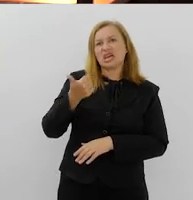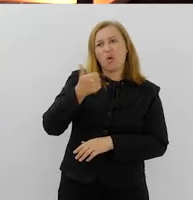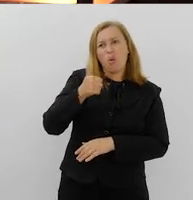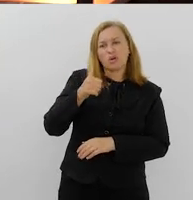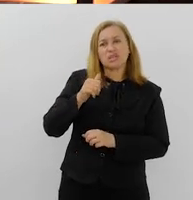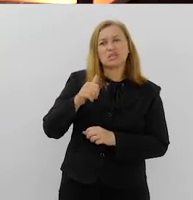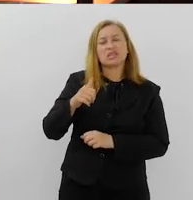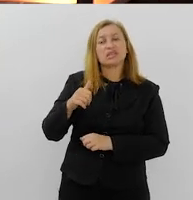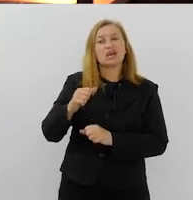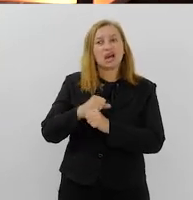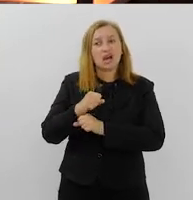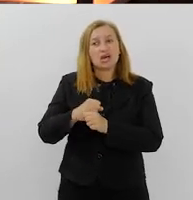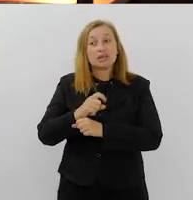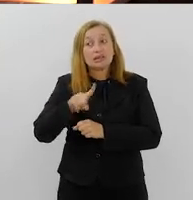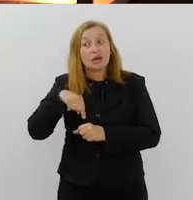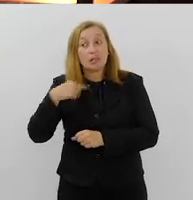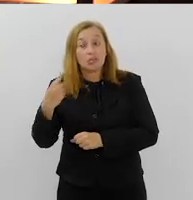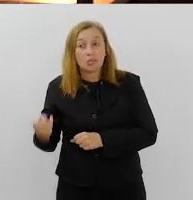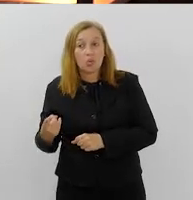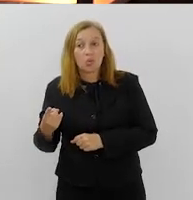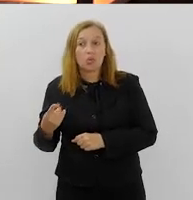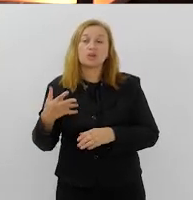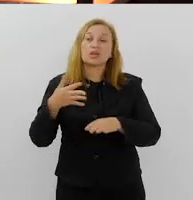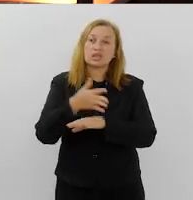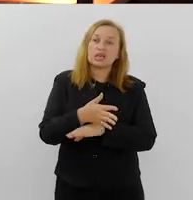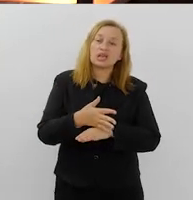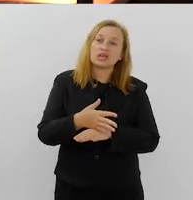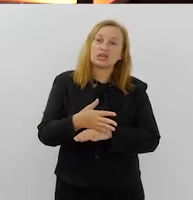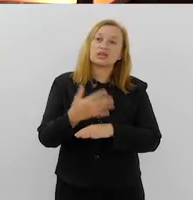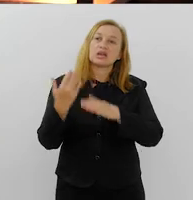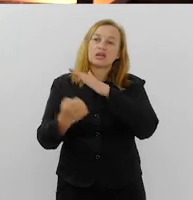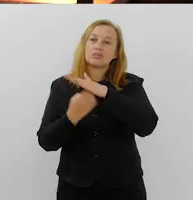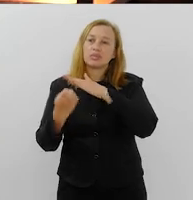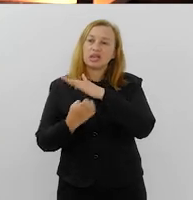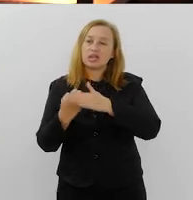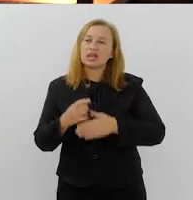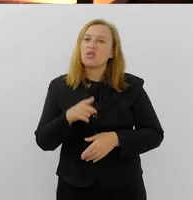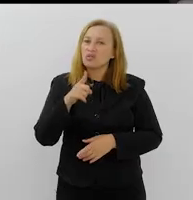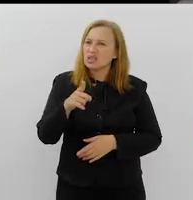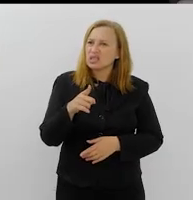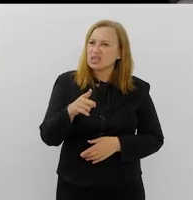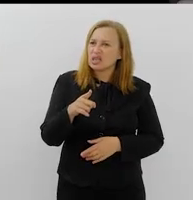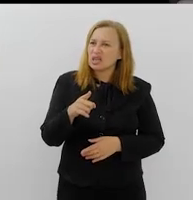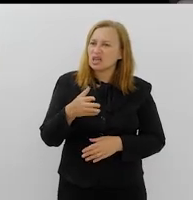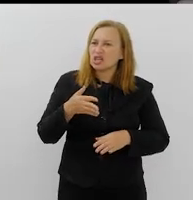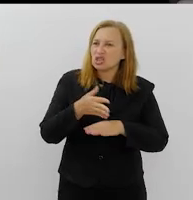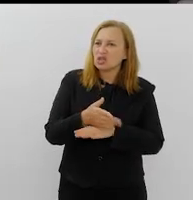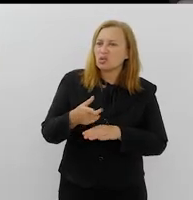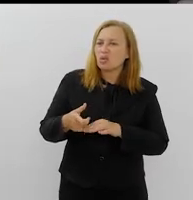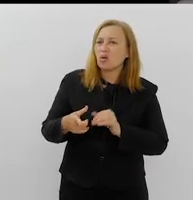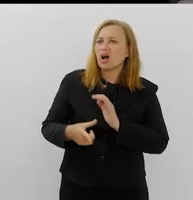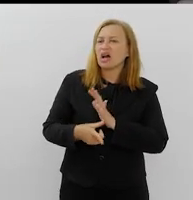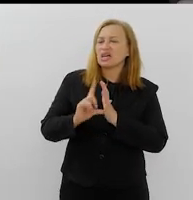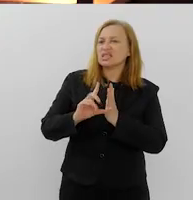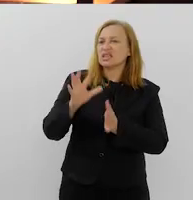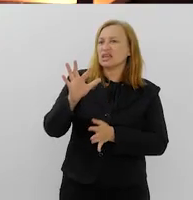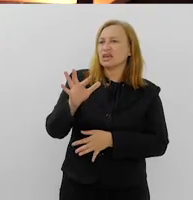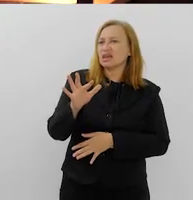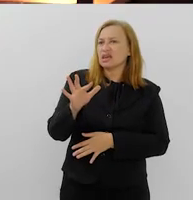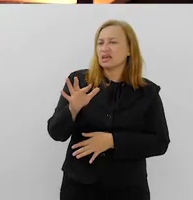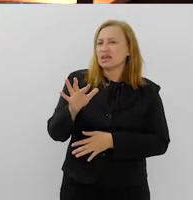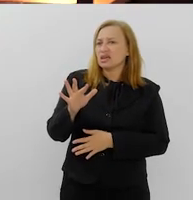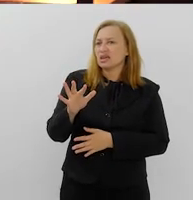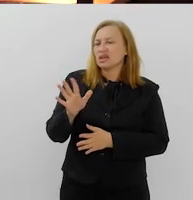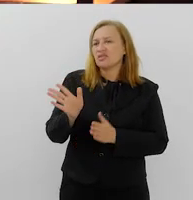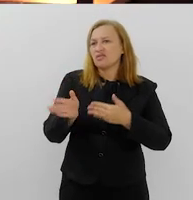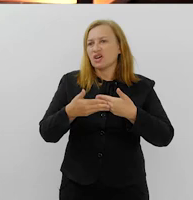anos na Varig. Depois da Varig, aí eu já entrei direto no transporte. Você estava lá quando faliu ou já tinha Não, saído? eu saí de